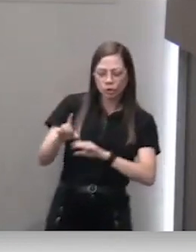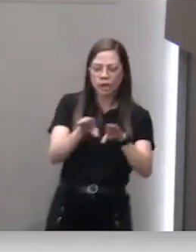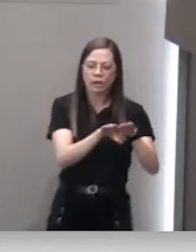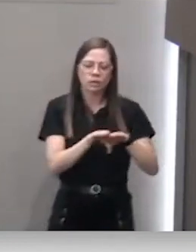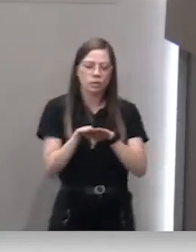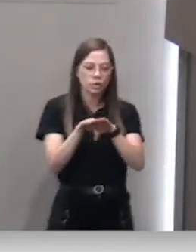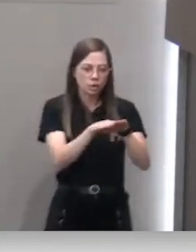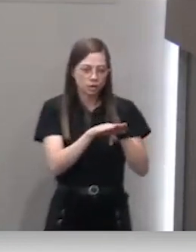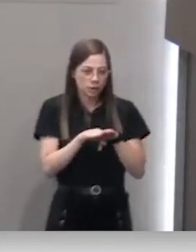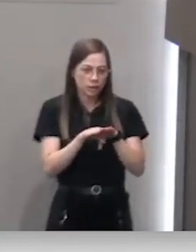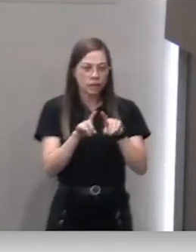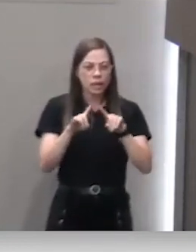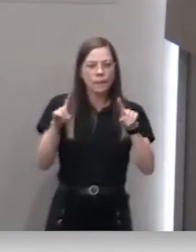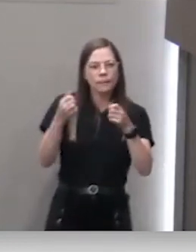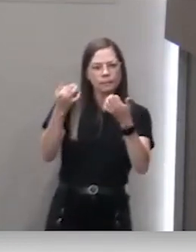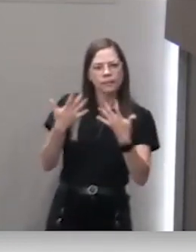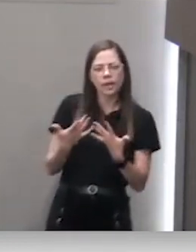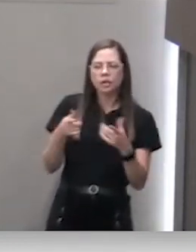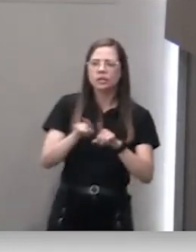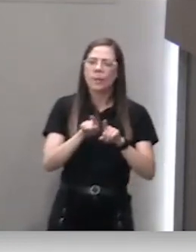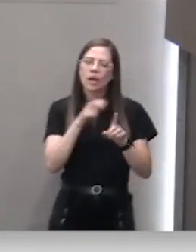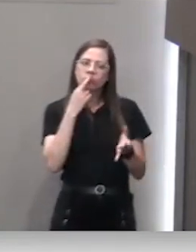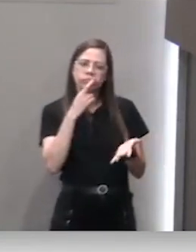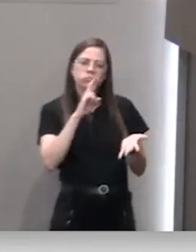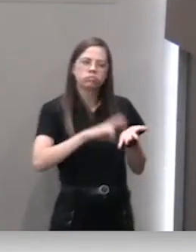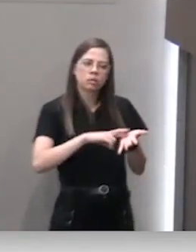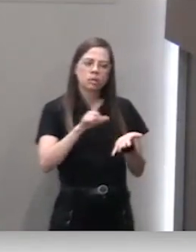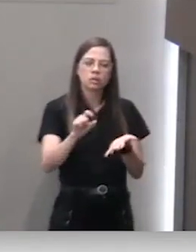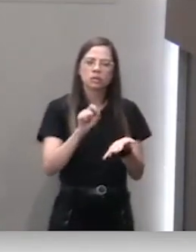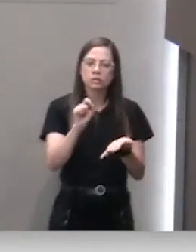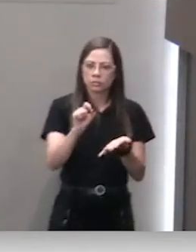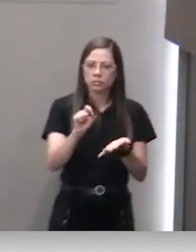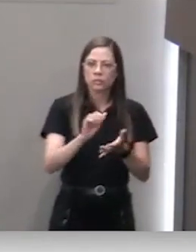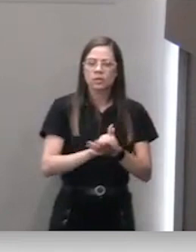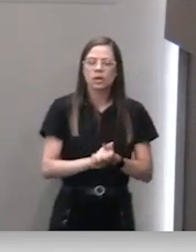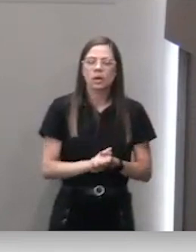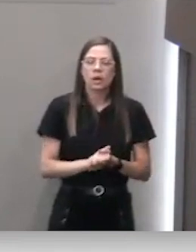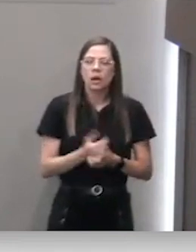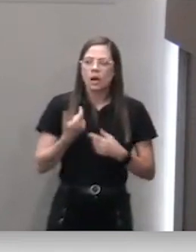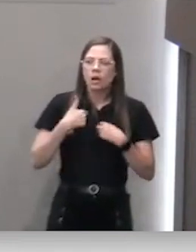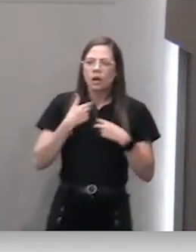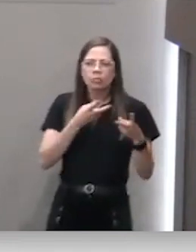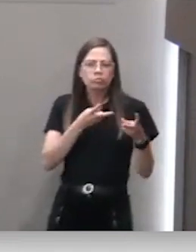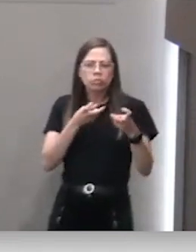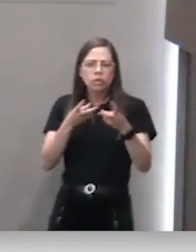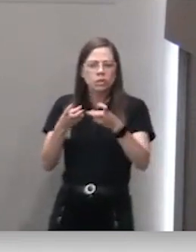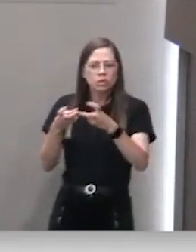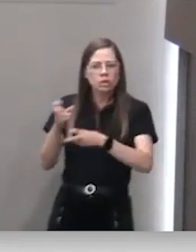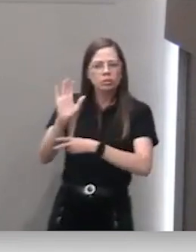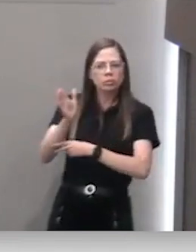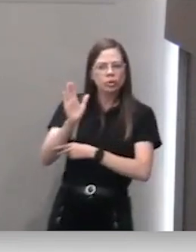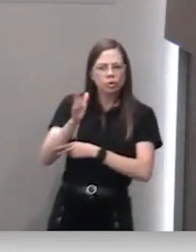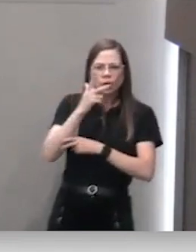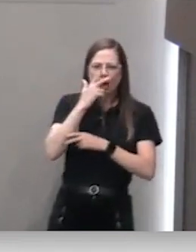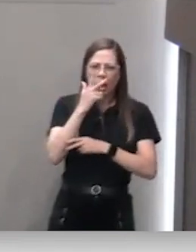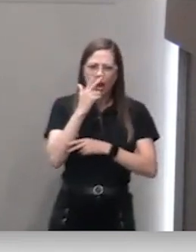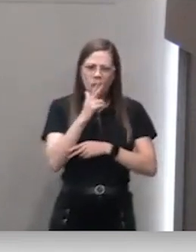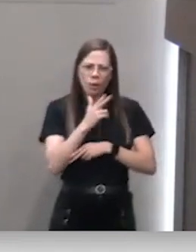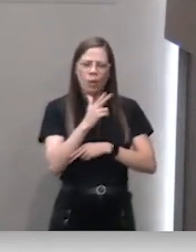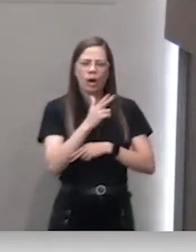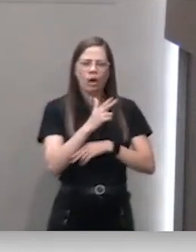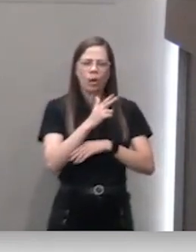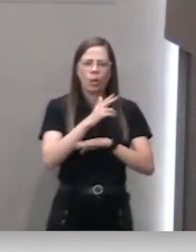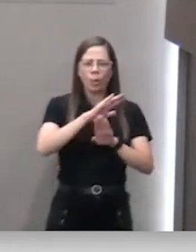igualdade. E aqui eu queria fazer um registro, né? Eu vejo que isso se tornou muito ideológico, a